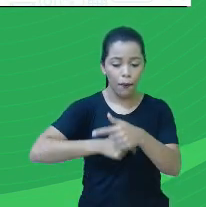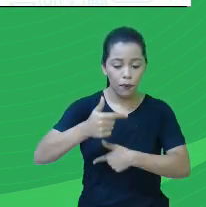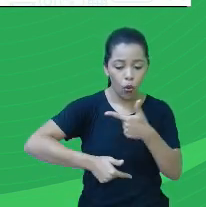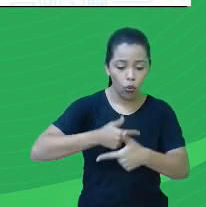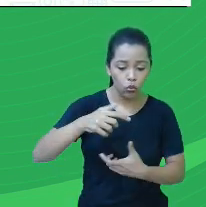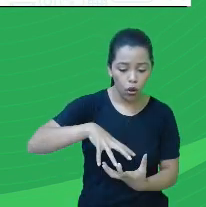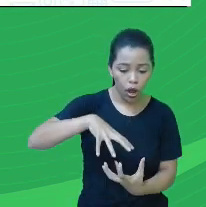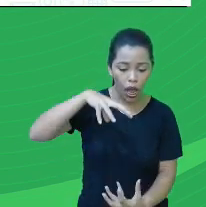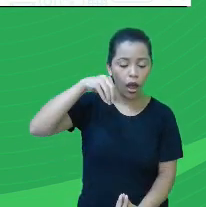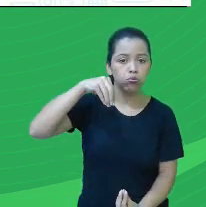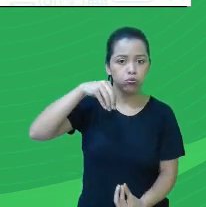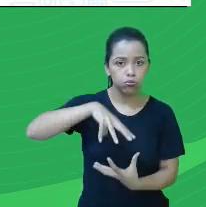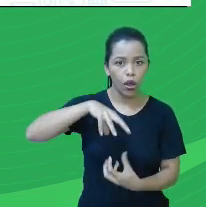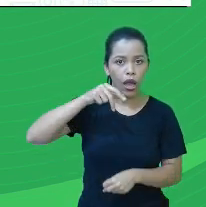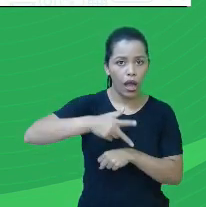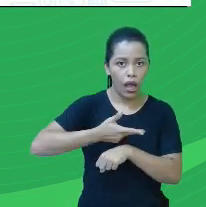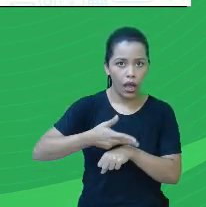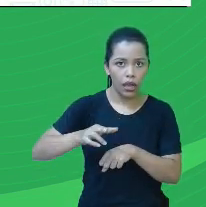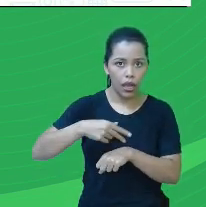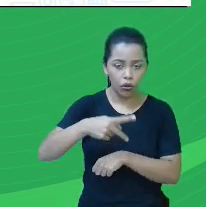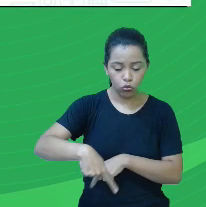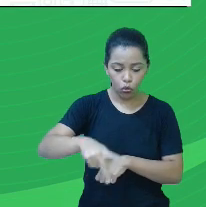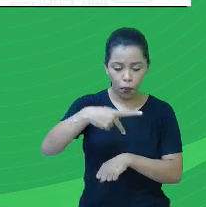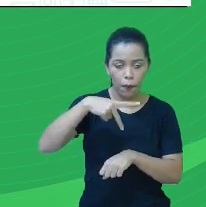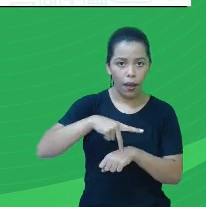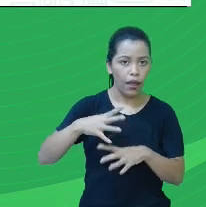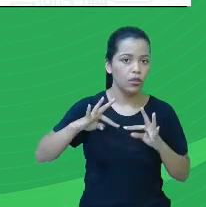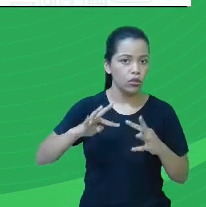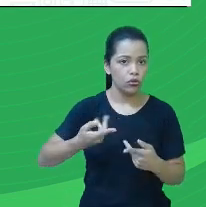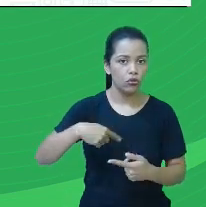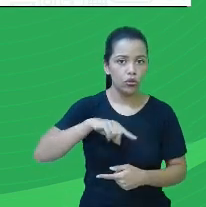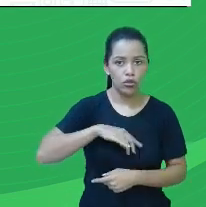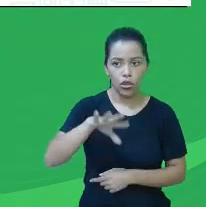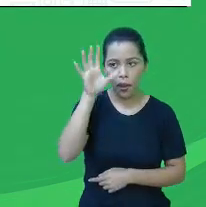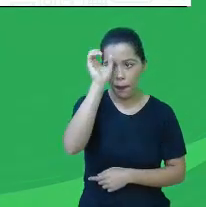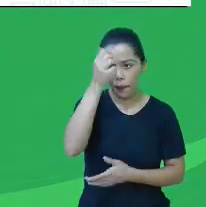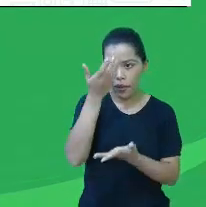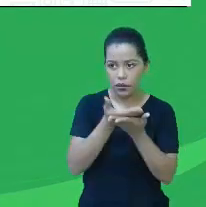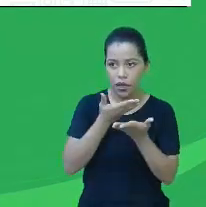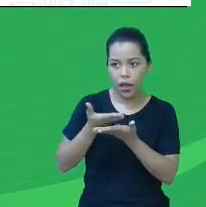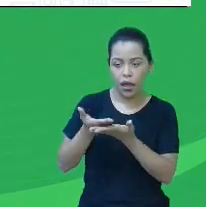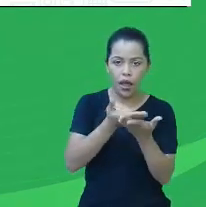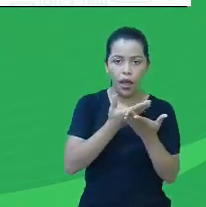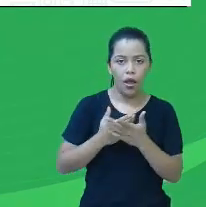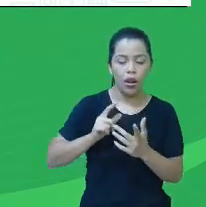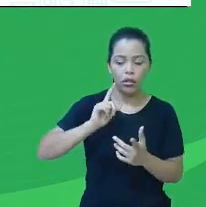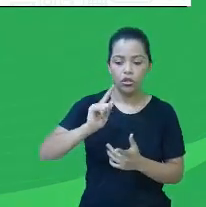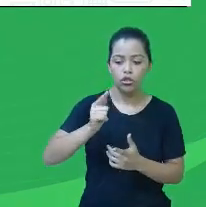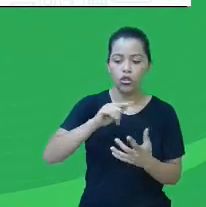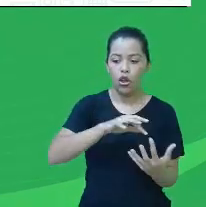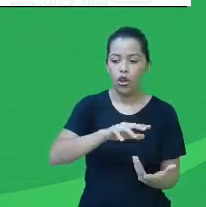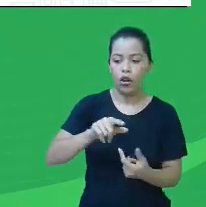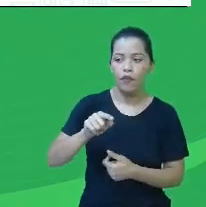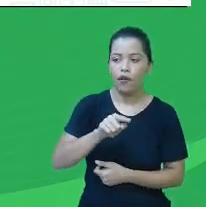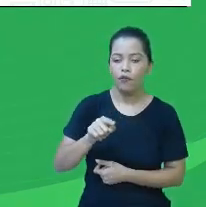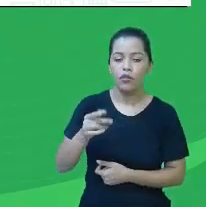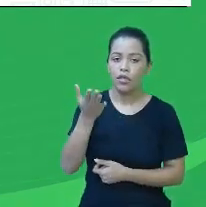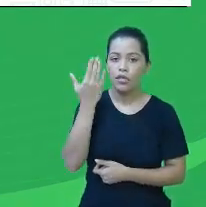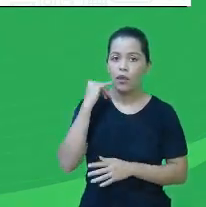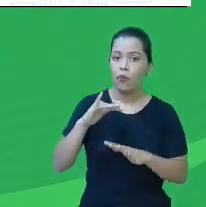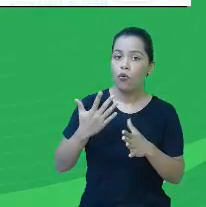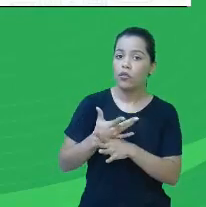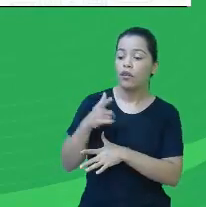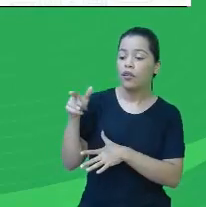cacau do país. Tudo isso temos aprendido nas aulas de geografia. Você sabe que cidade é essa